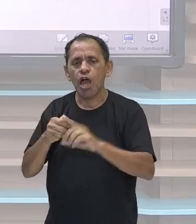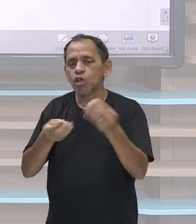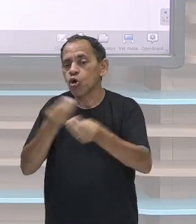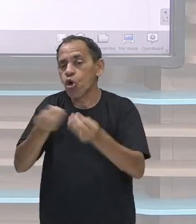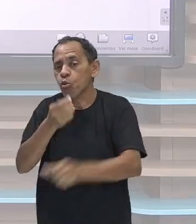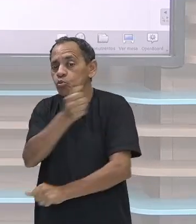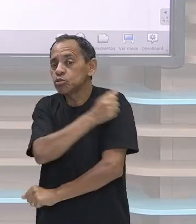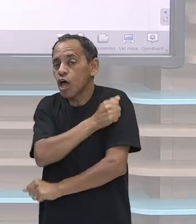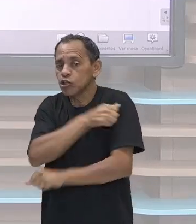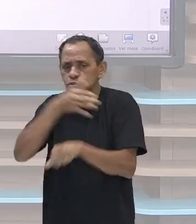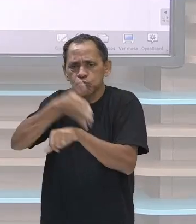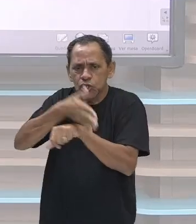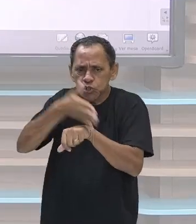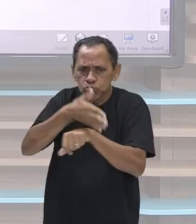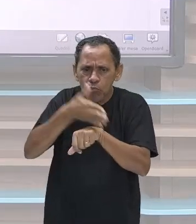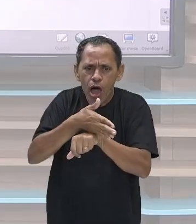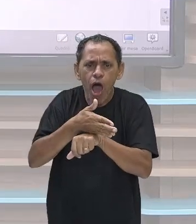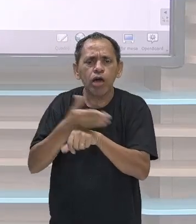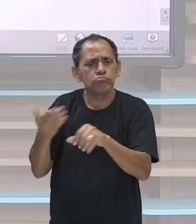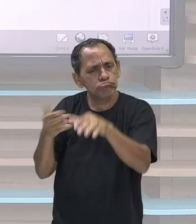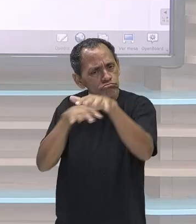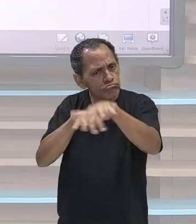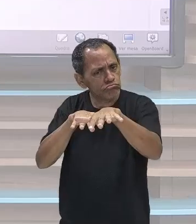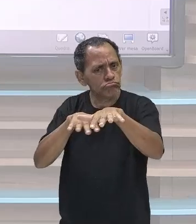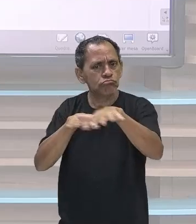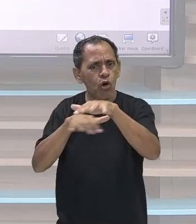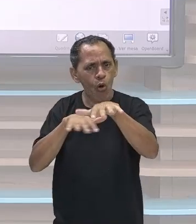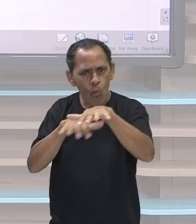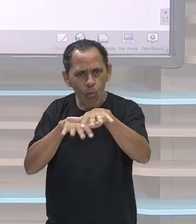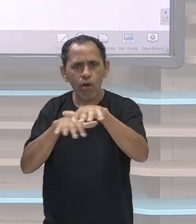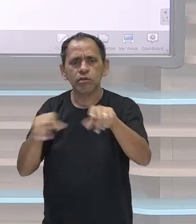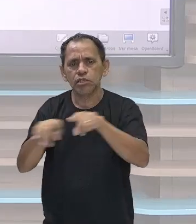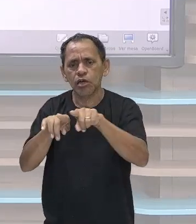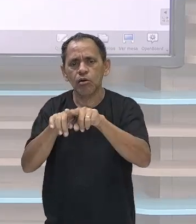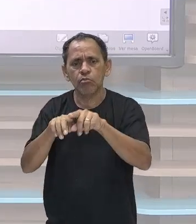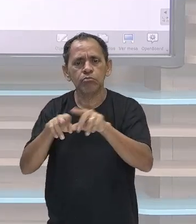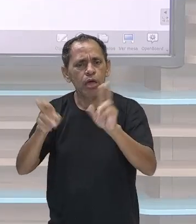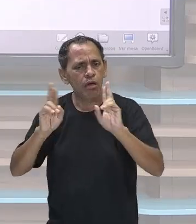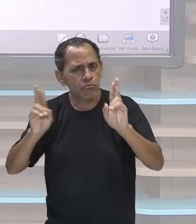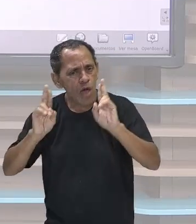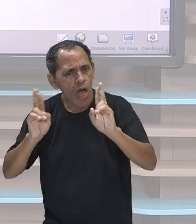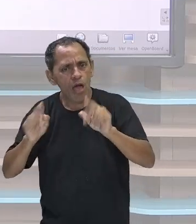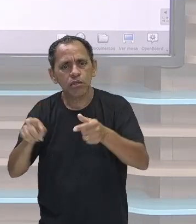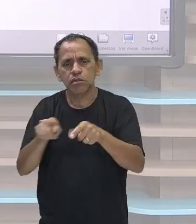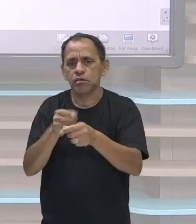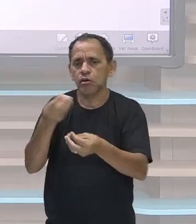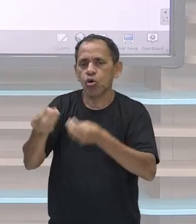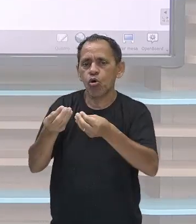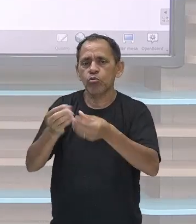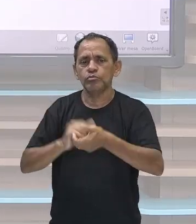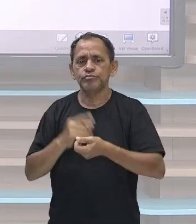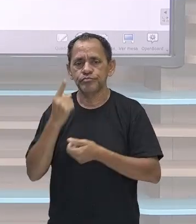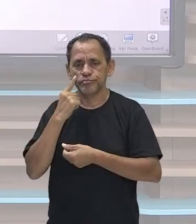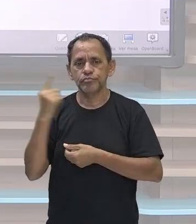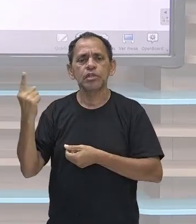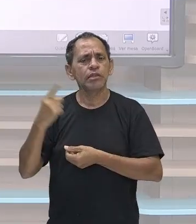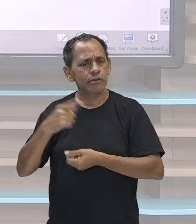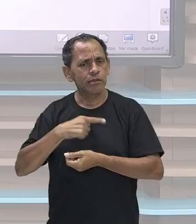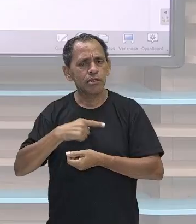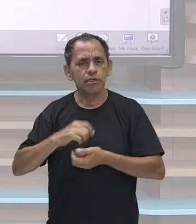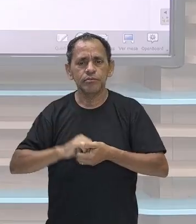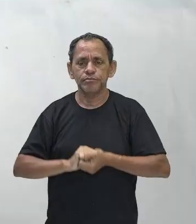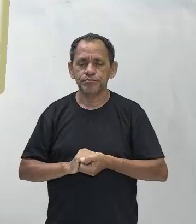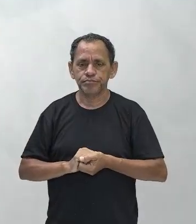dessas construções, desses movimentos sociais que existem até hoje, tá bom? Então, bora dar uma olhadinha aí na